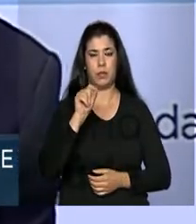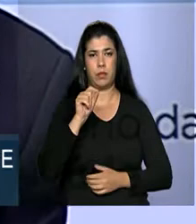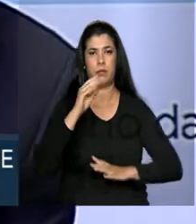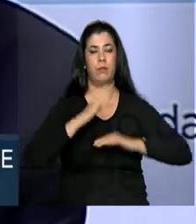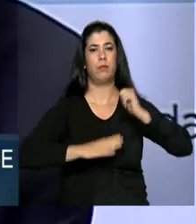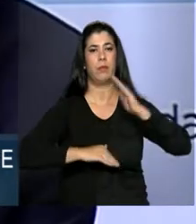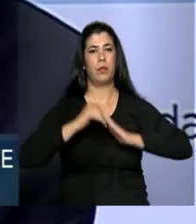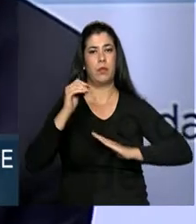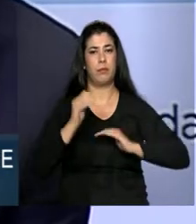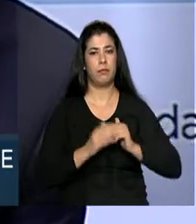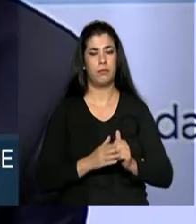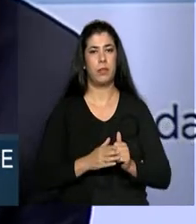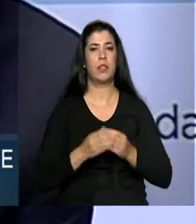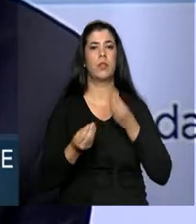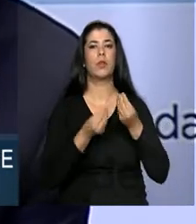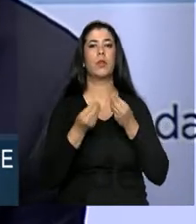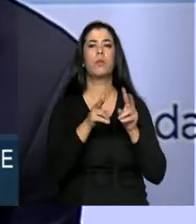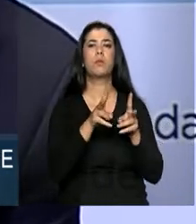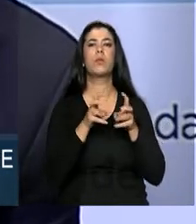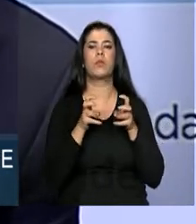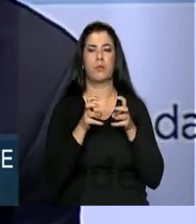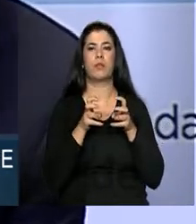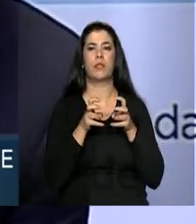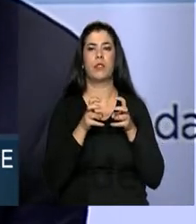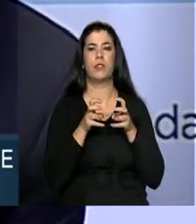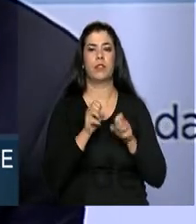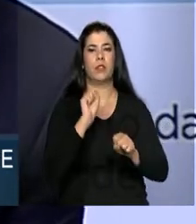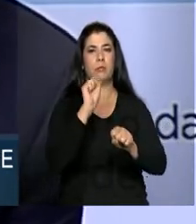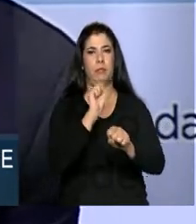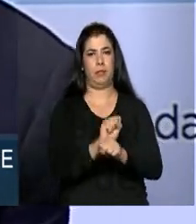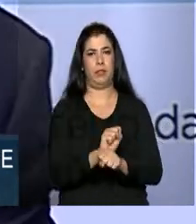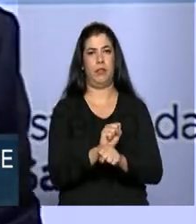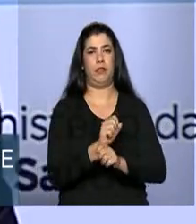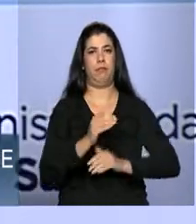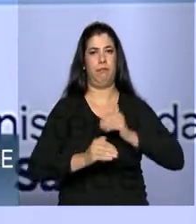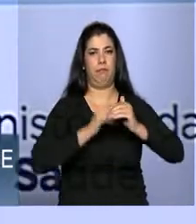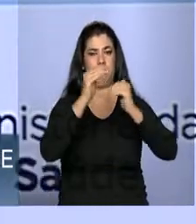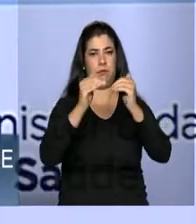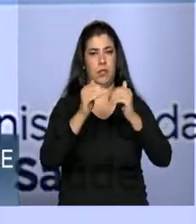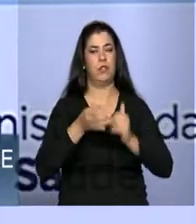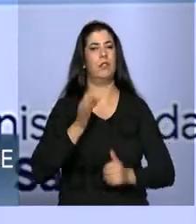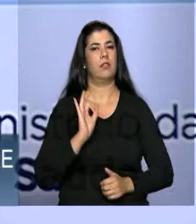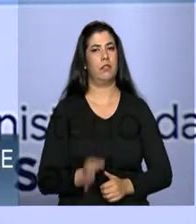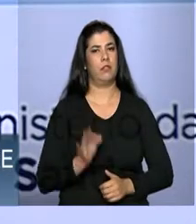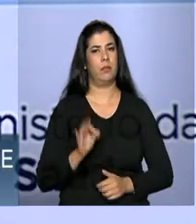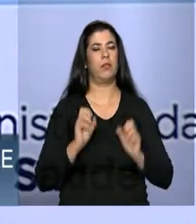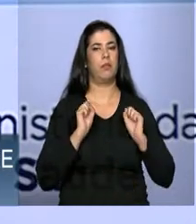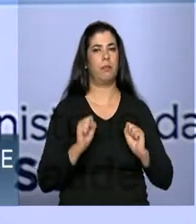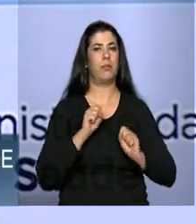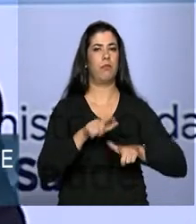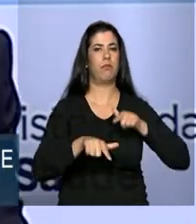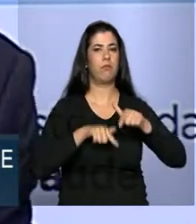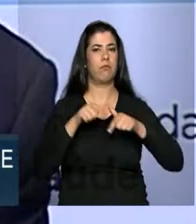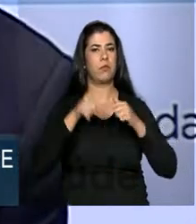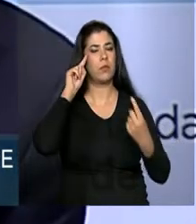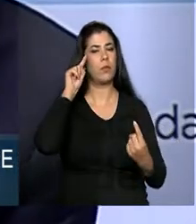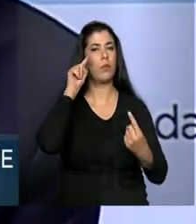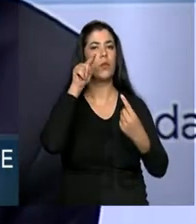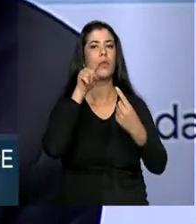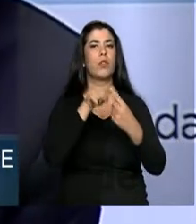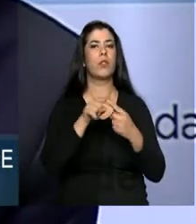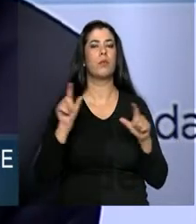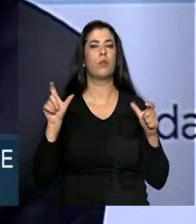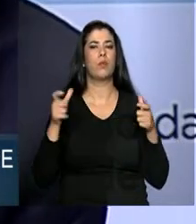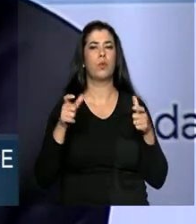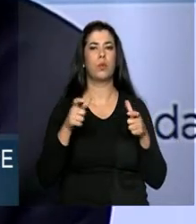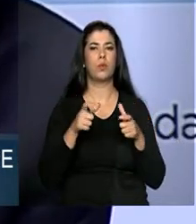consistência dessa detecção, ou seja, paramos de crescer, nós vamos com certeza poder trabalhar com metas de redução